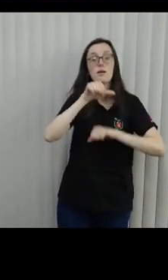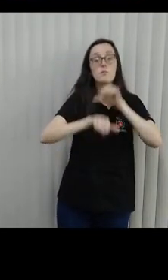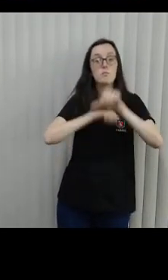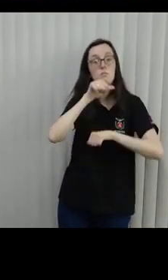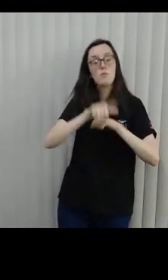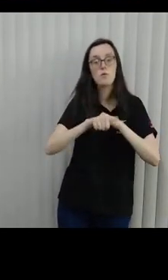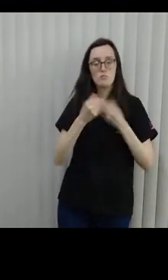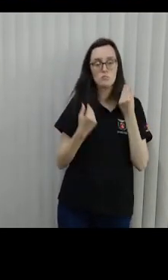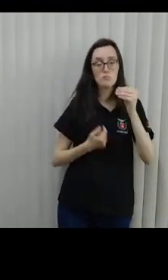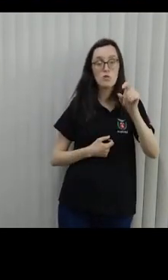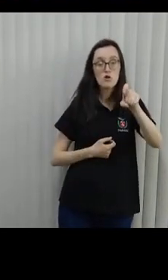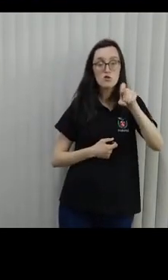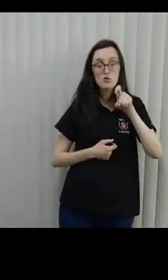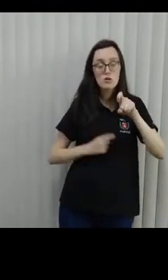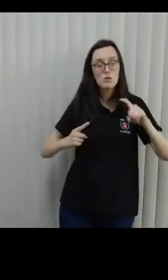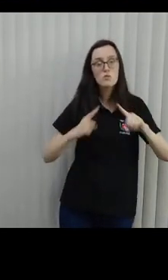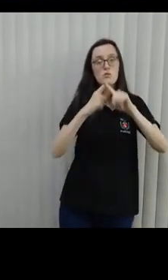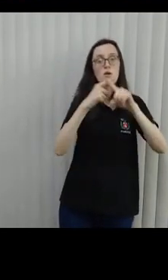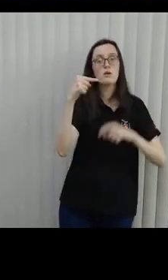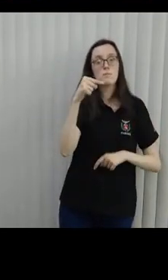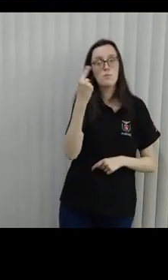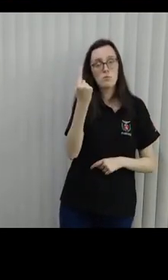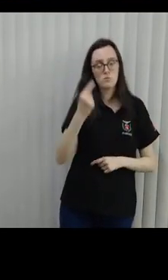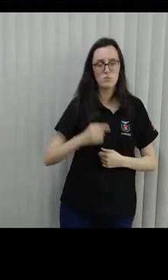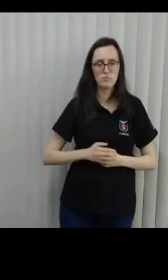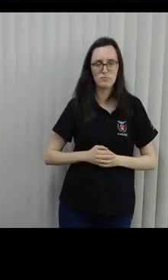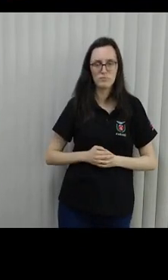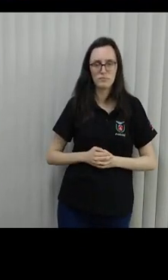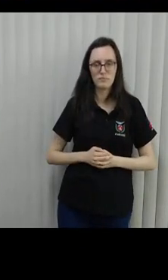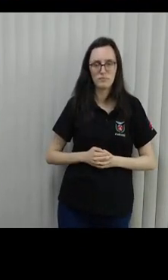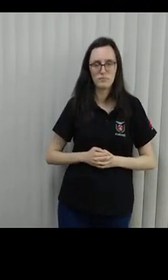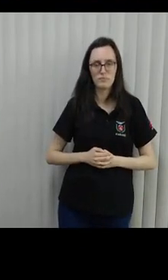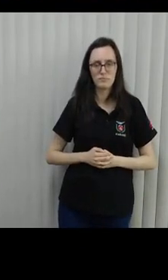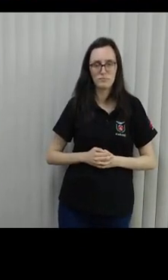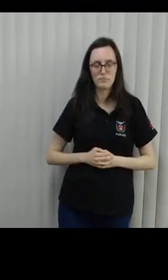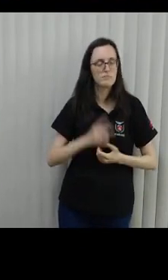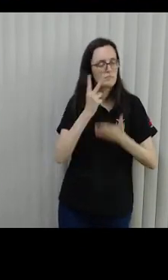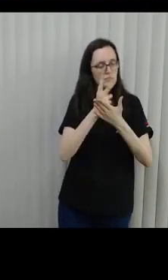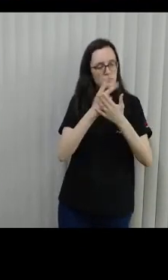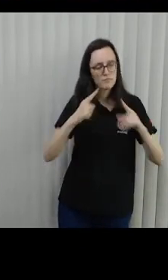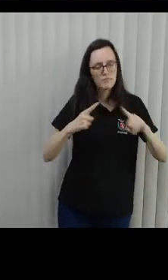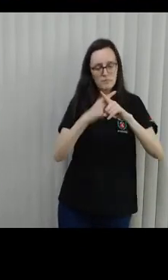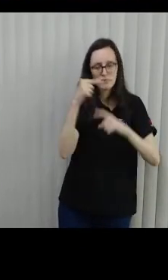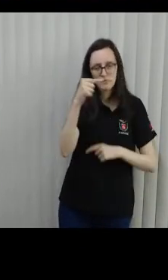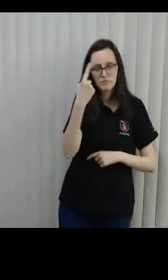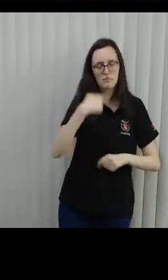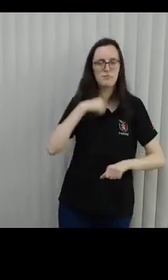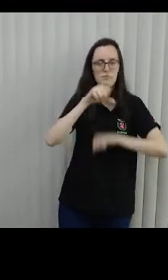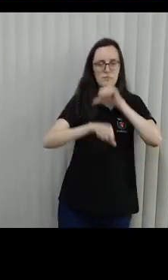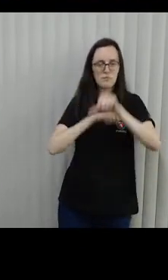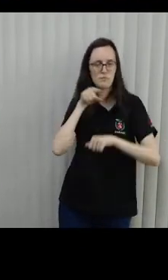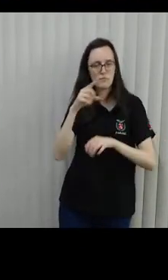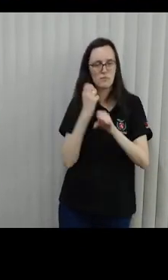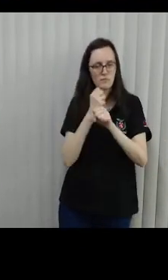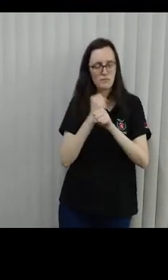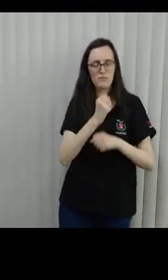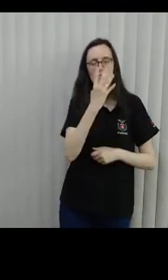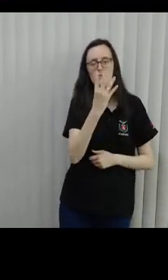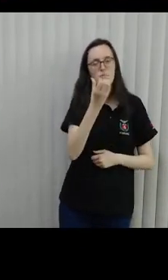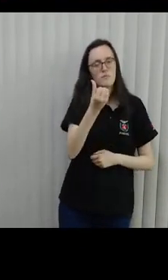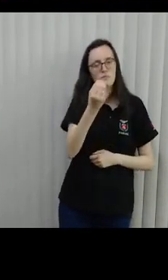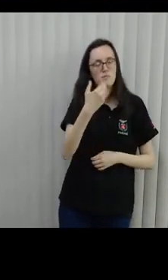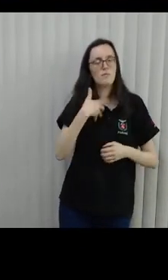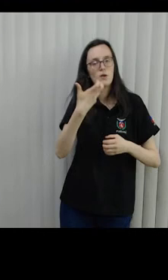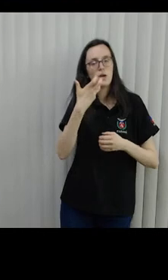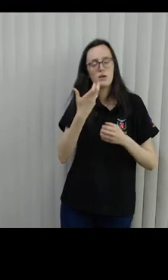o valor do x multiplicando por menos 1. Porque sempre que eu multiplico por menos 1, eu altero, né, o valor. Então, tá, por exemplo, 460, eu quero